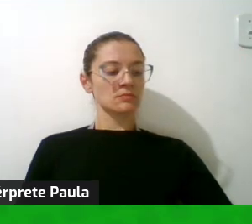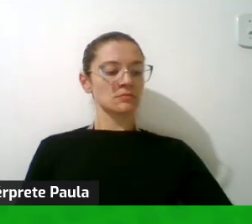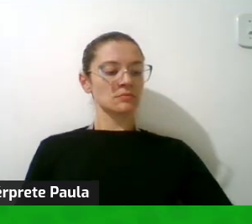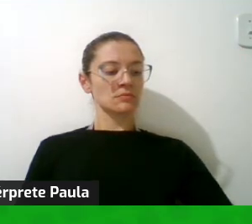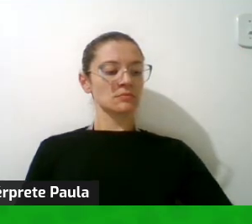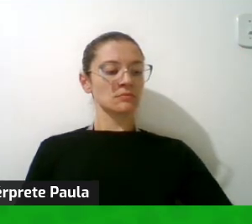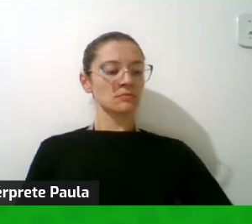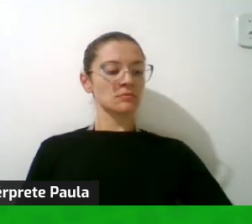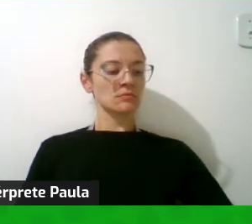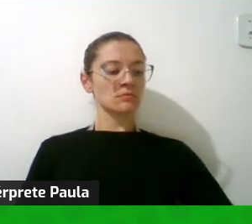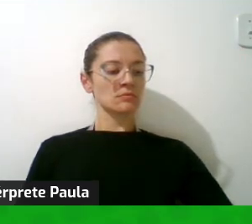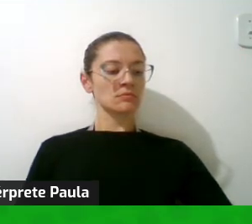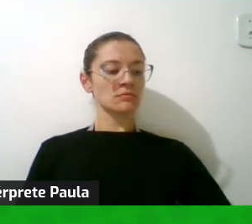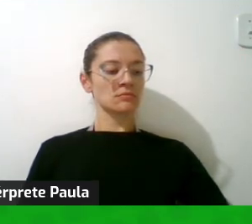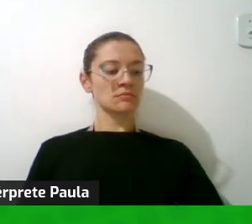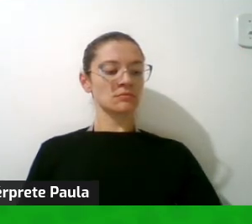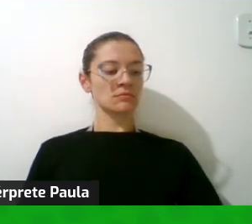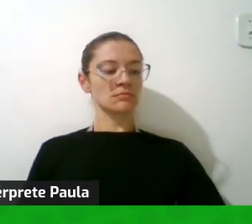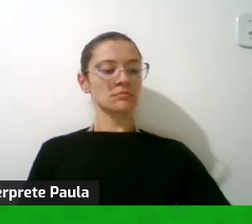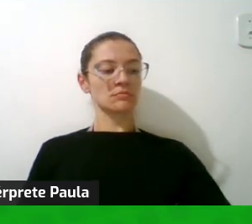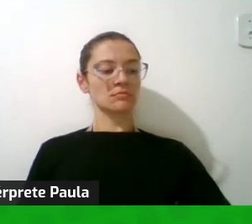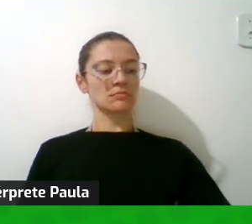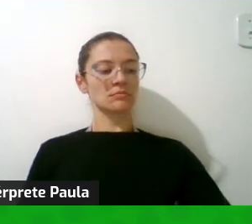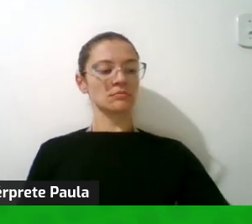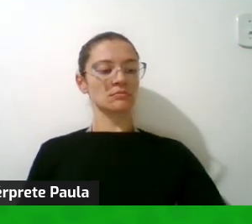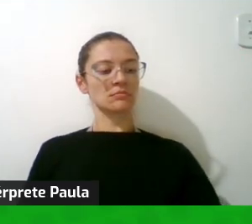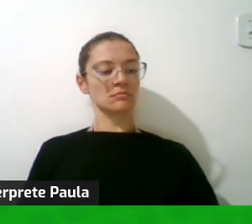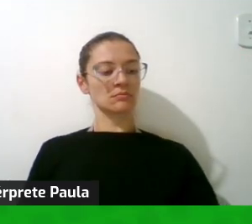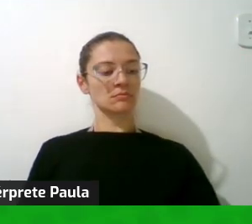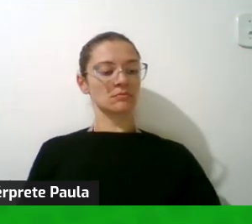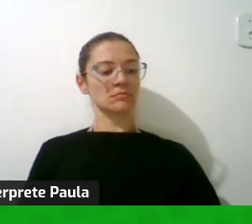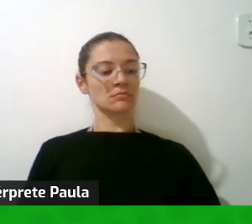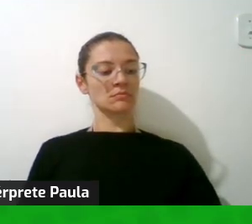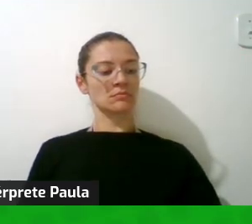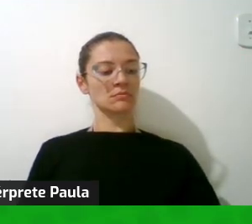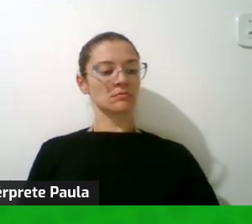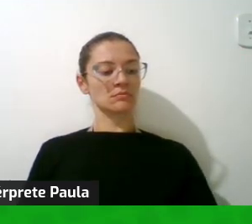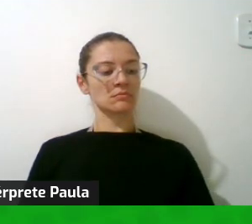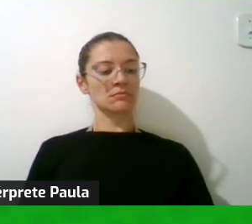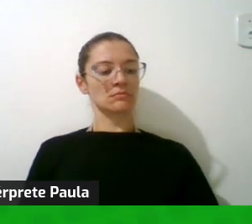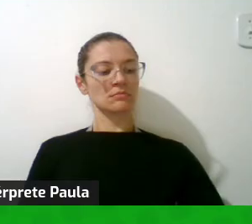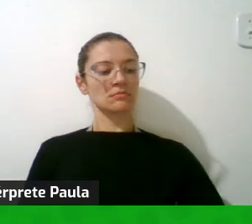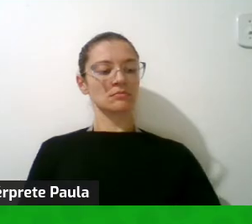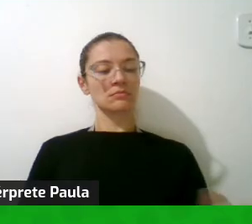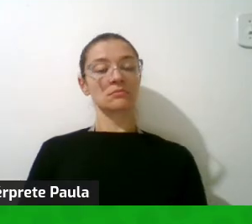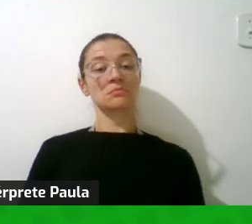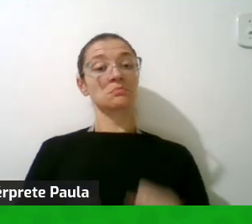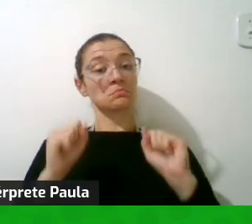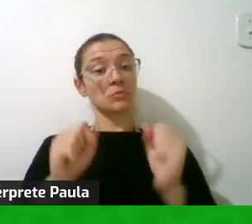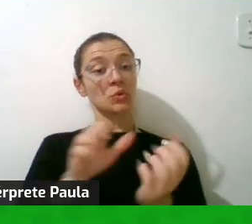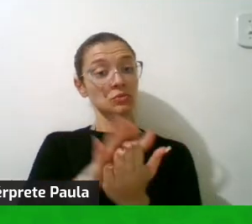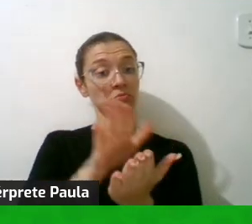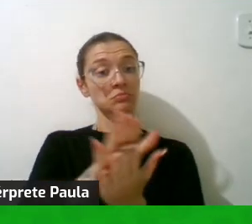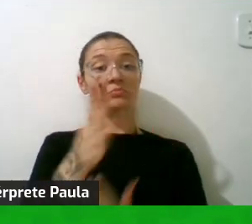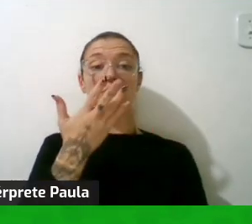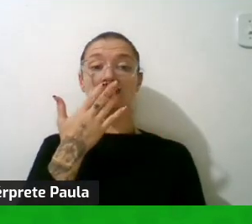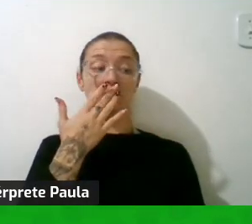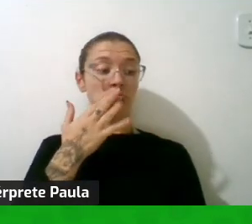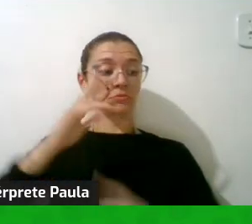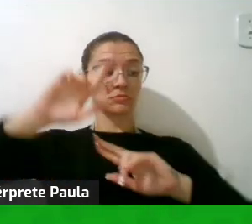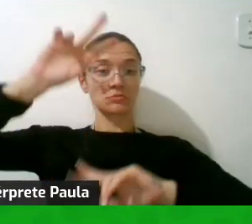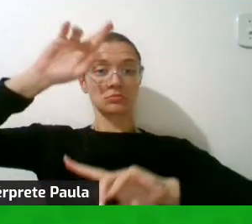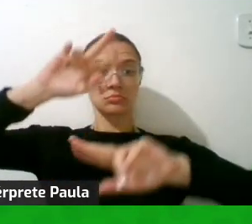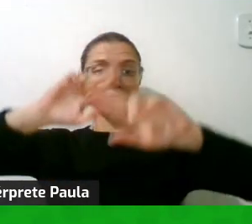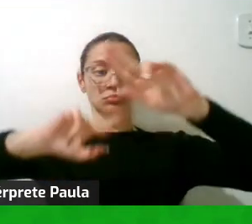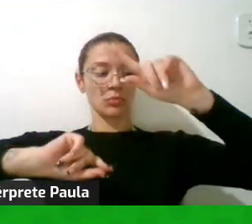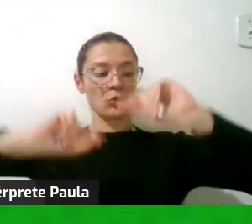um verde em 2 tons, né? Vou colocar lá embaixo médio tom. E os gastos, posso colocar aqui um